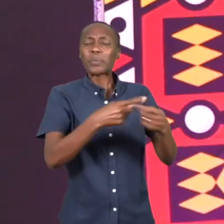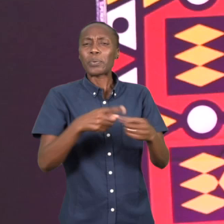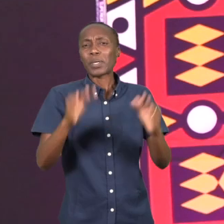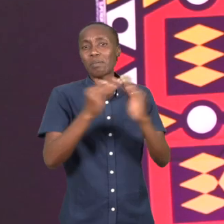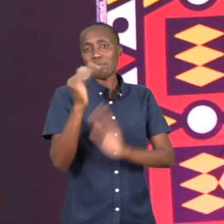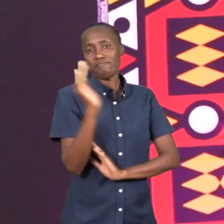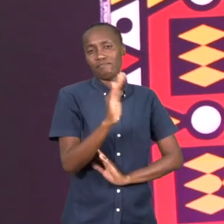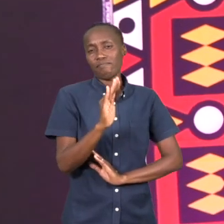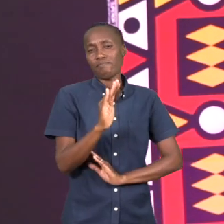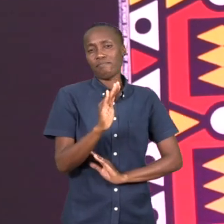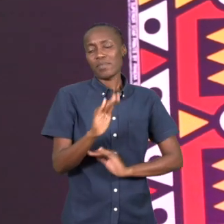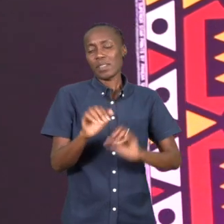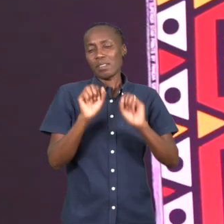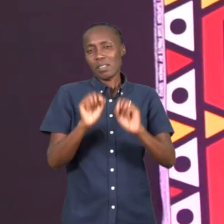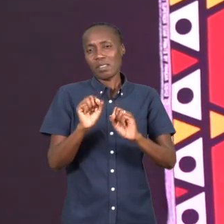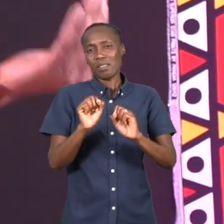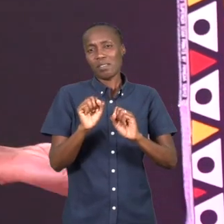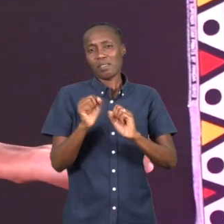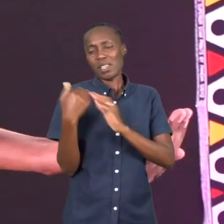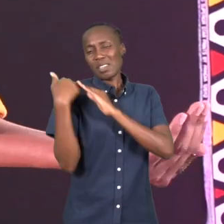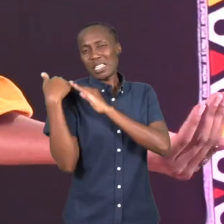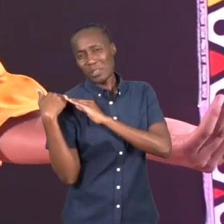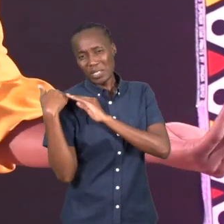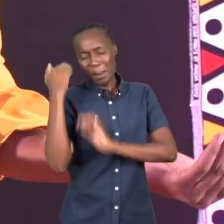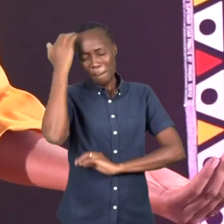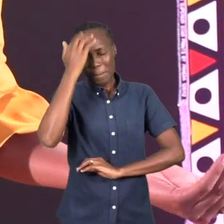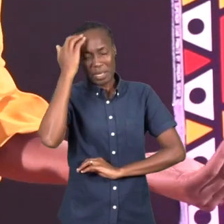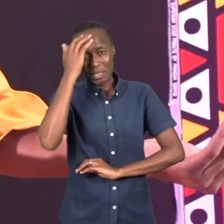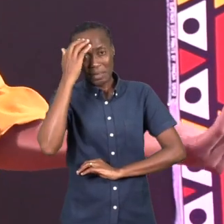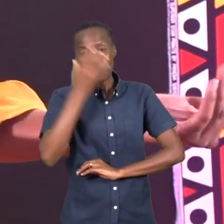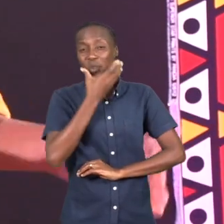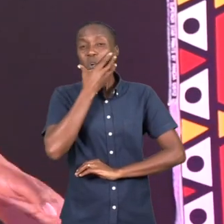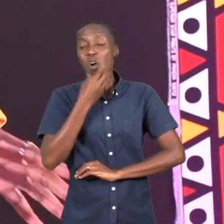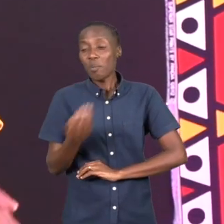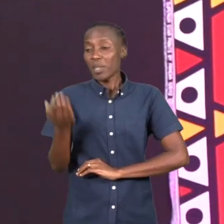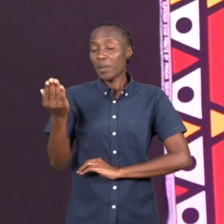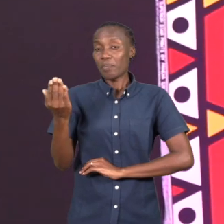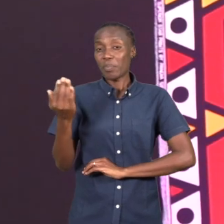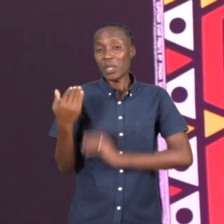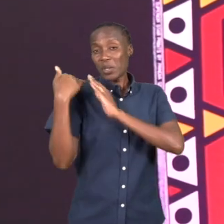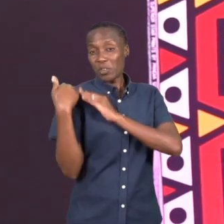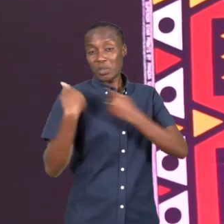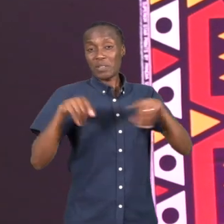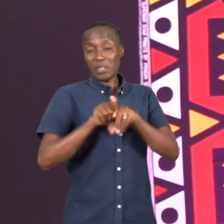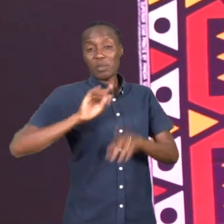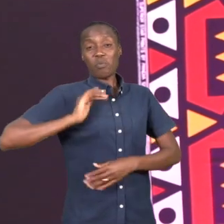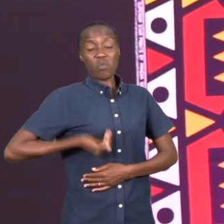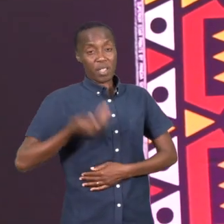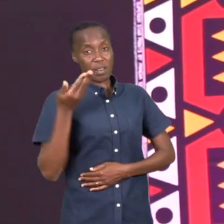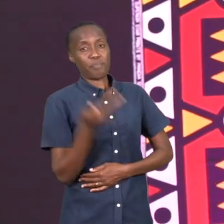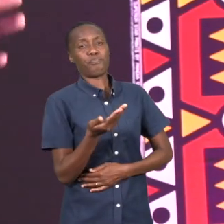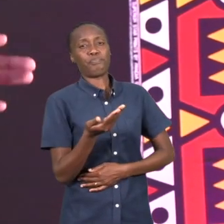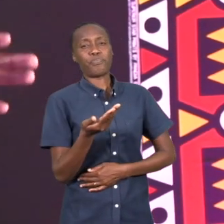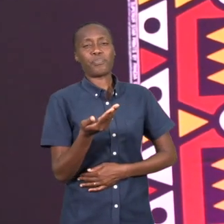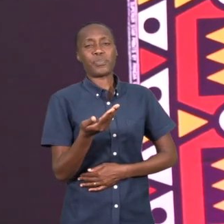Precisamos repensar os papéis do homem e da mulher, dentro e fora de casa. E